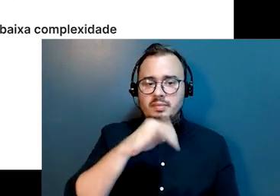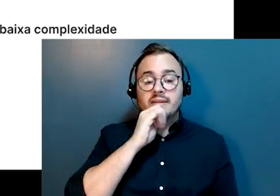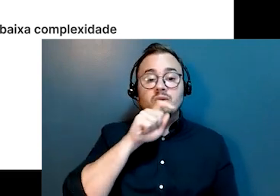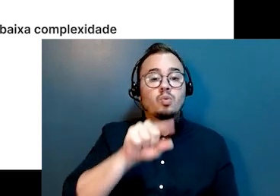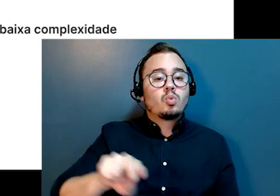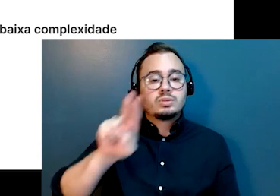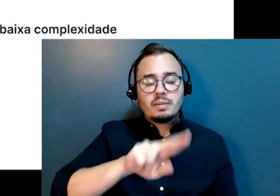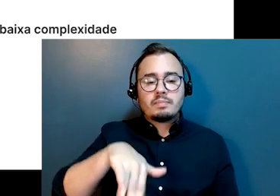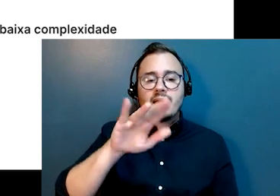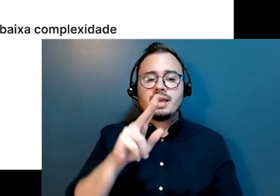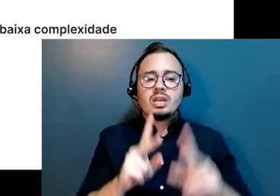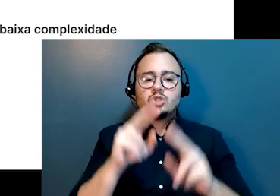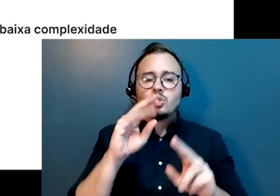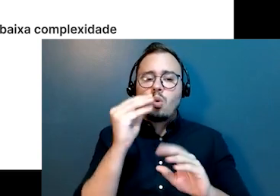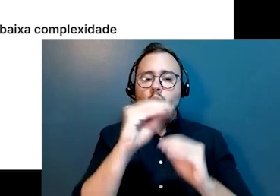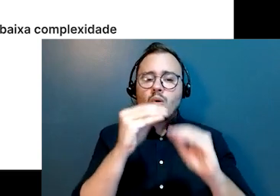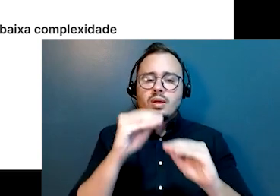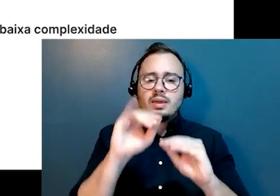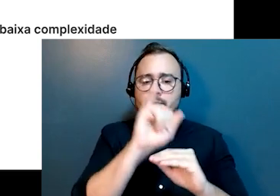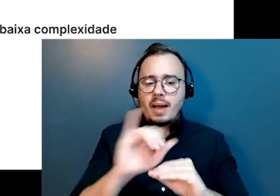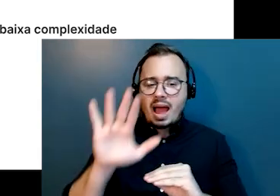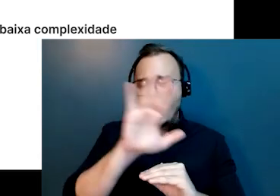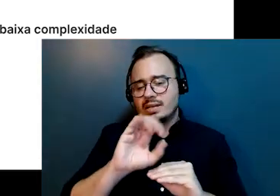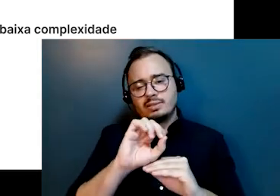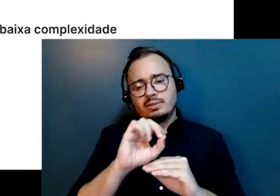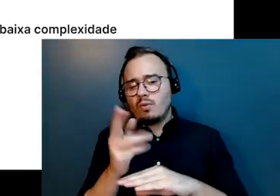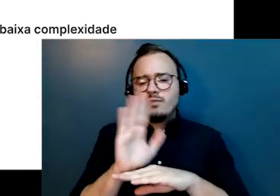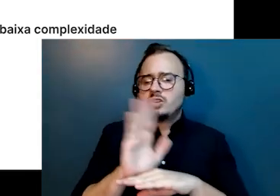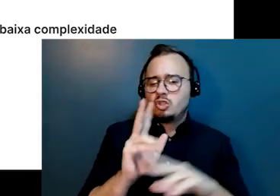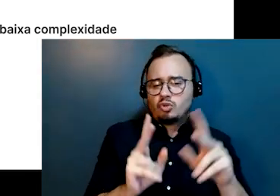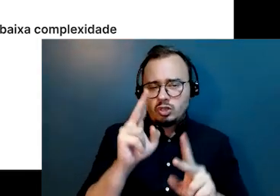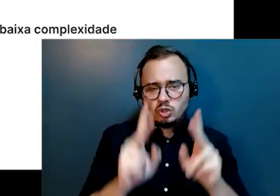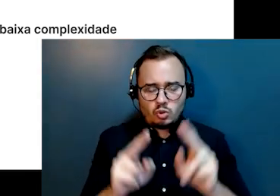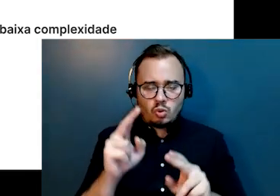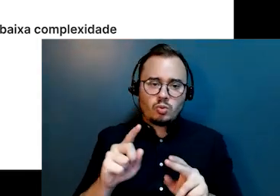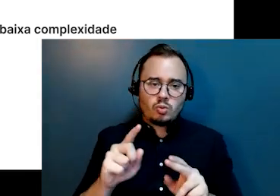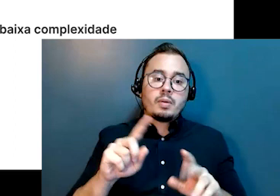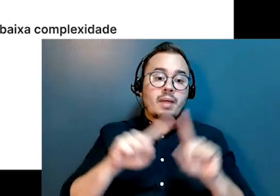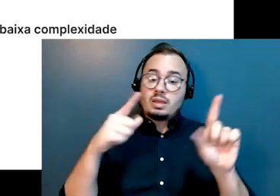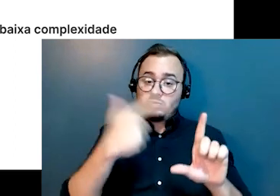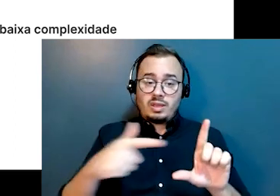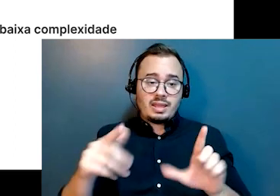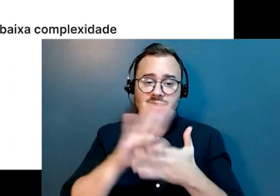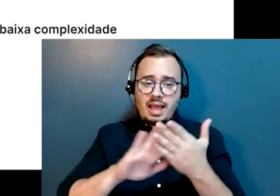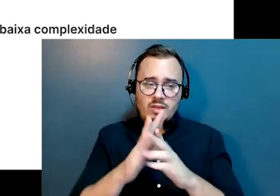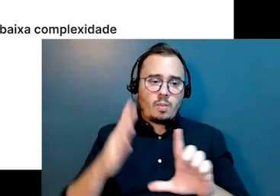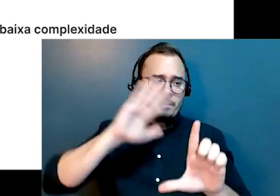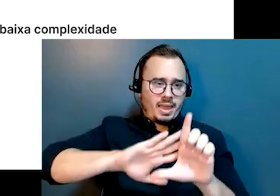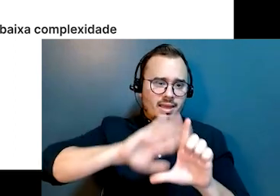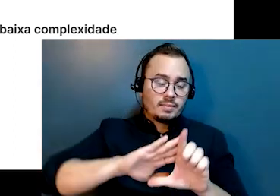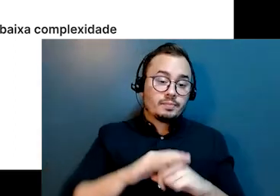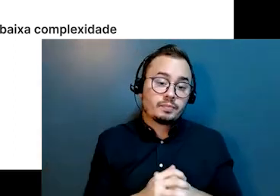iOS, mas não tem nada no Android, ou não tem um back-end também. Porém, a maioria dos projetos que a gente atua, eles